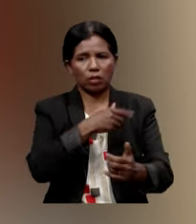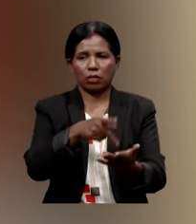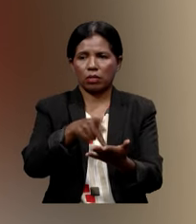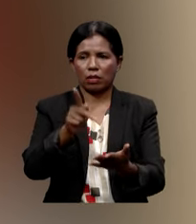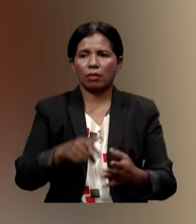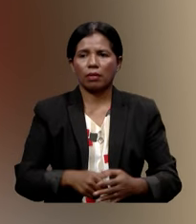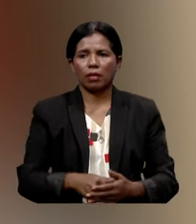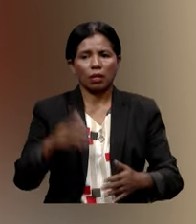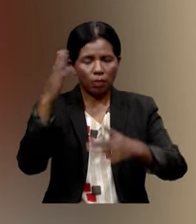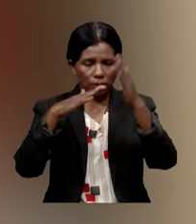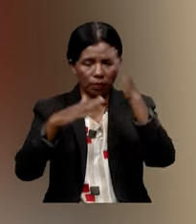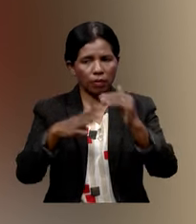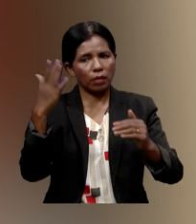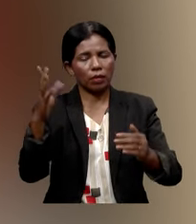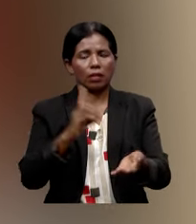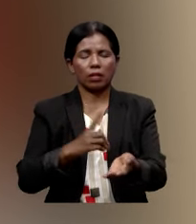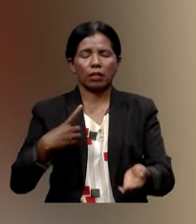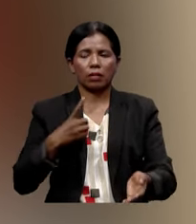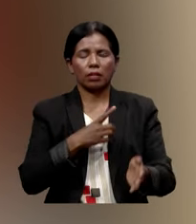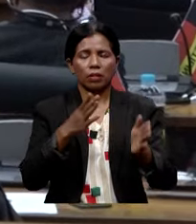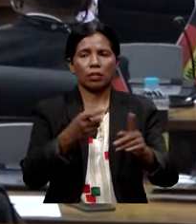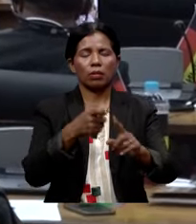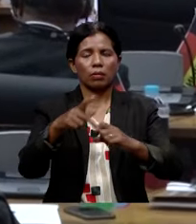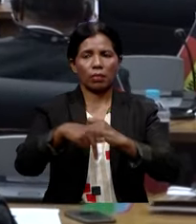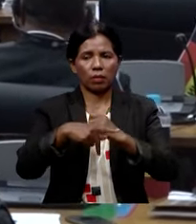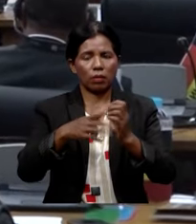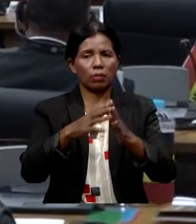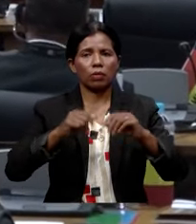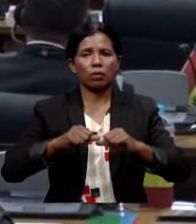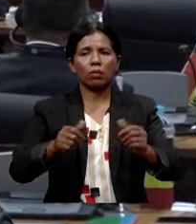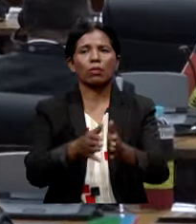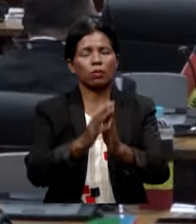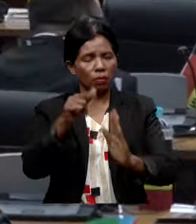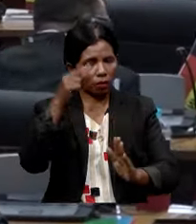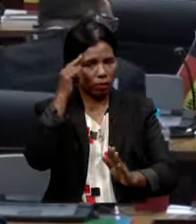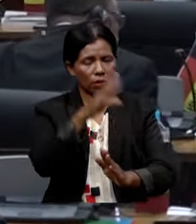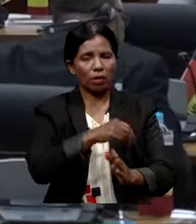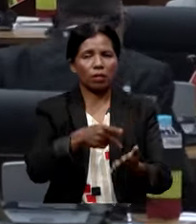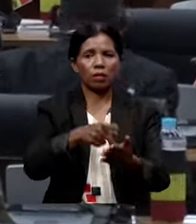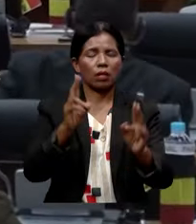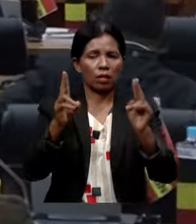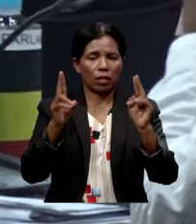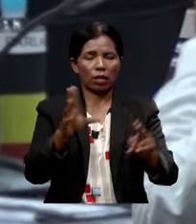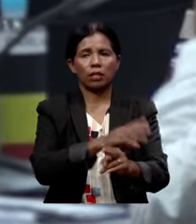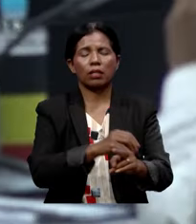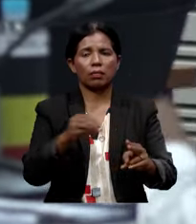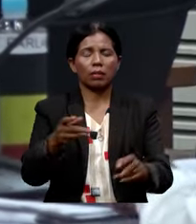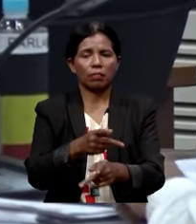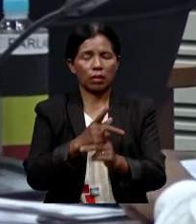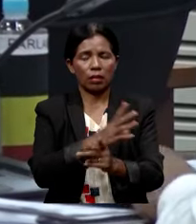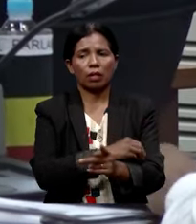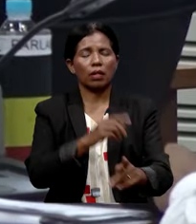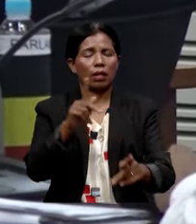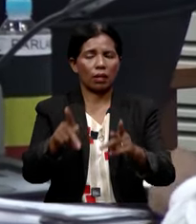pagamento. O problema refere, o deputado Cira Russi bancar a posição continua exigir para o governo a tucelula lá de dívida Cira Ne no paciente